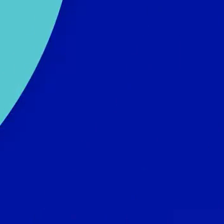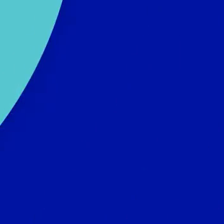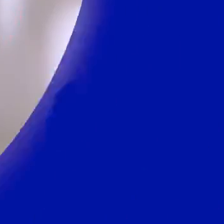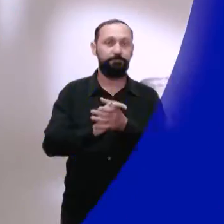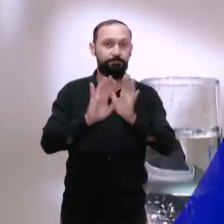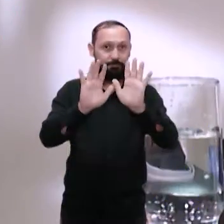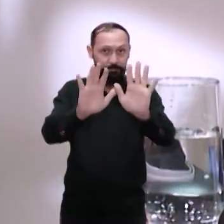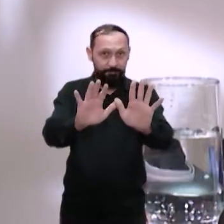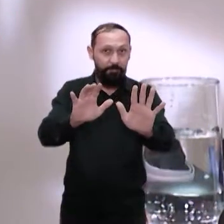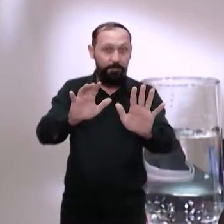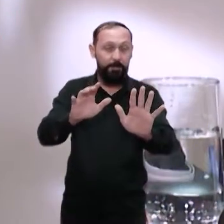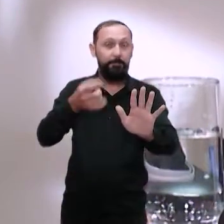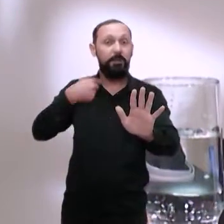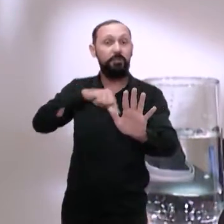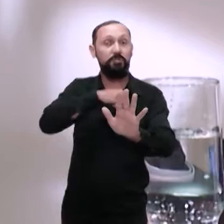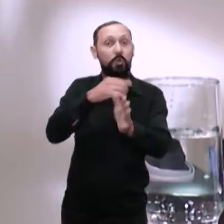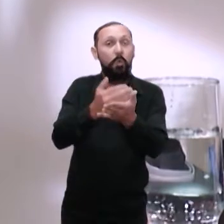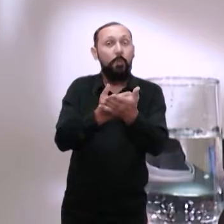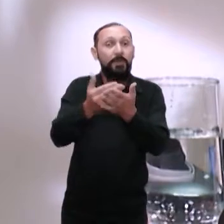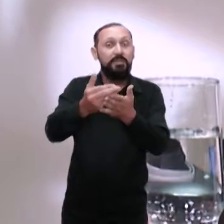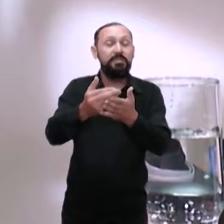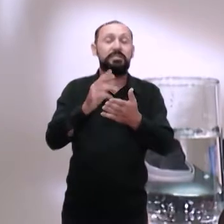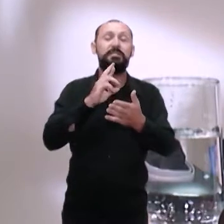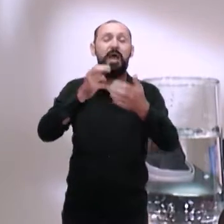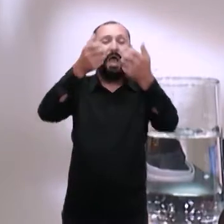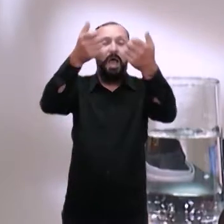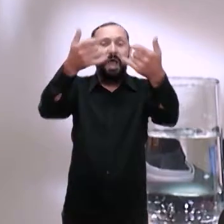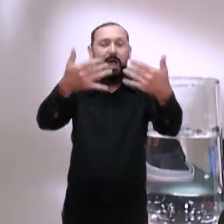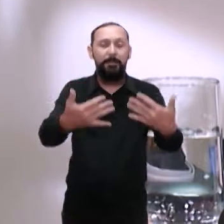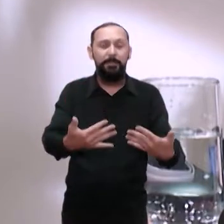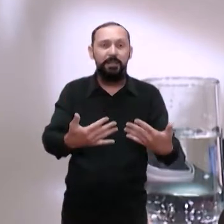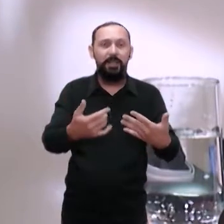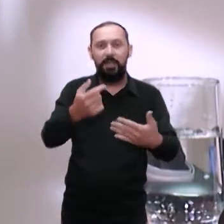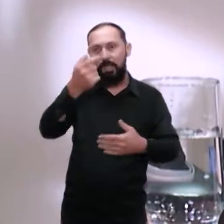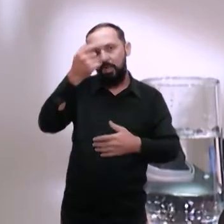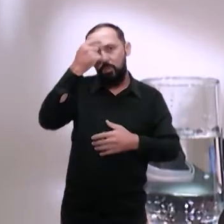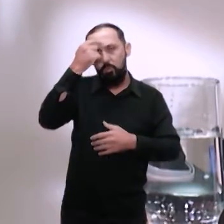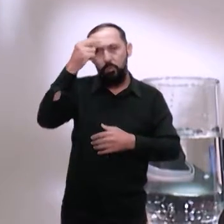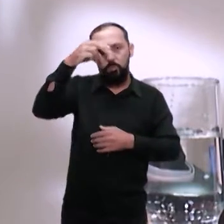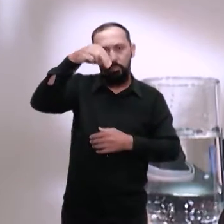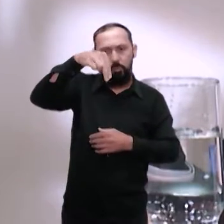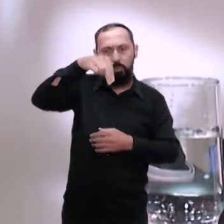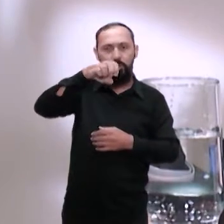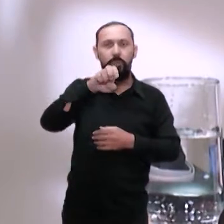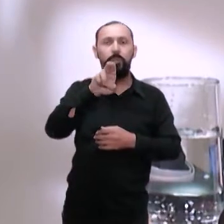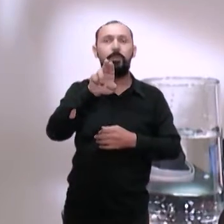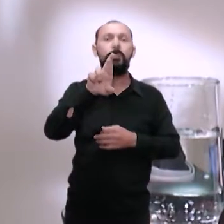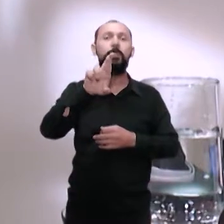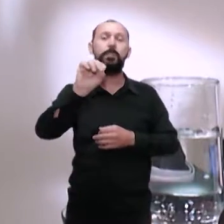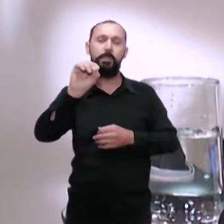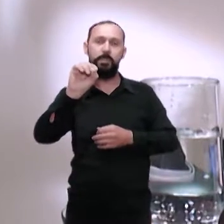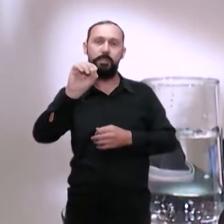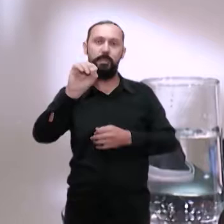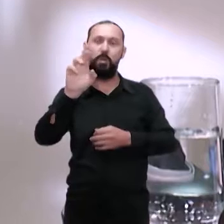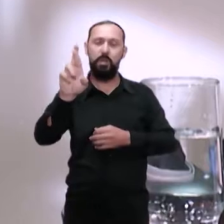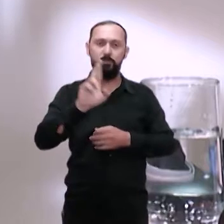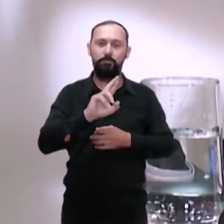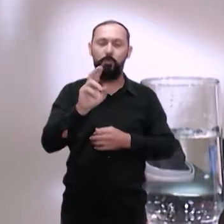Araújo. Para nós explicarmos o que é o neurofeedback, é muito legal a gente explicar o que não é o